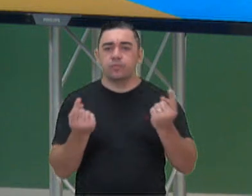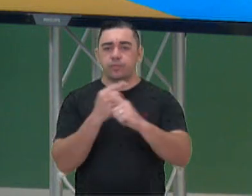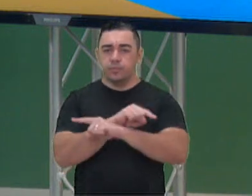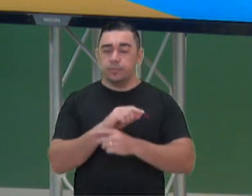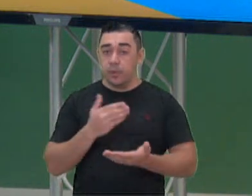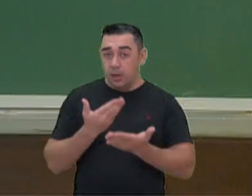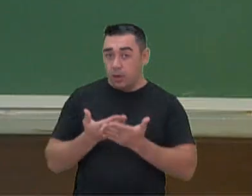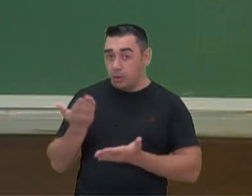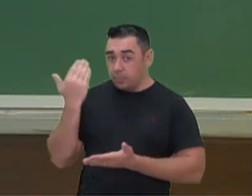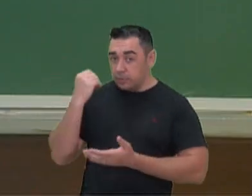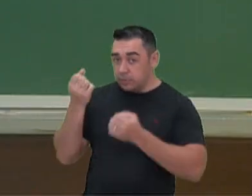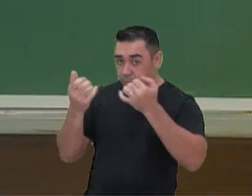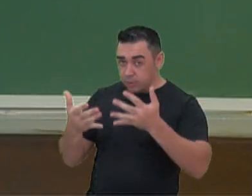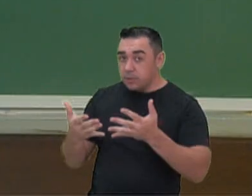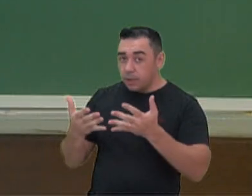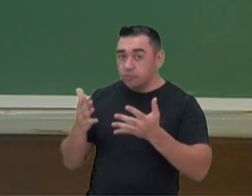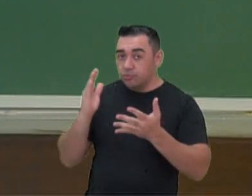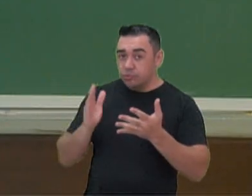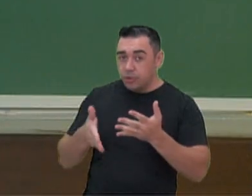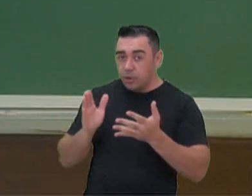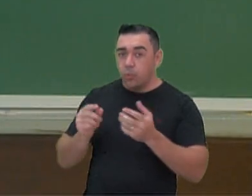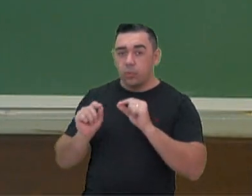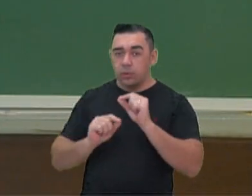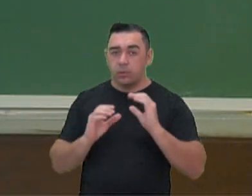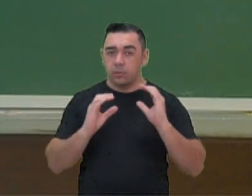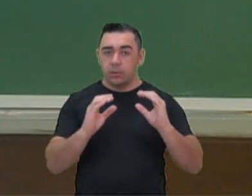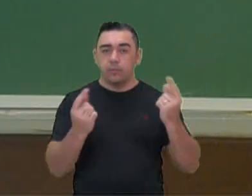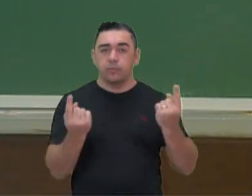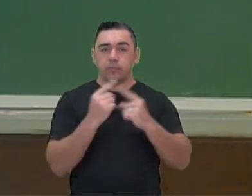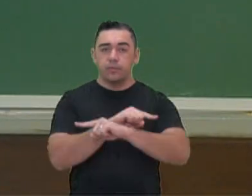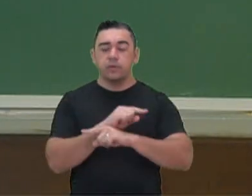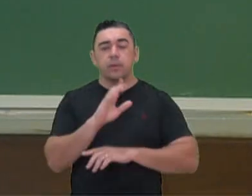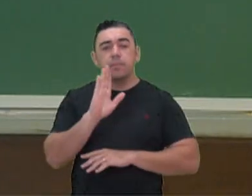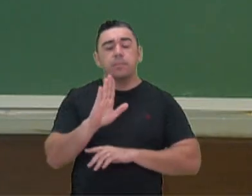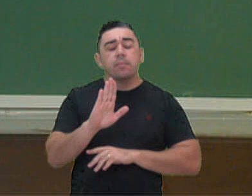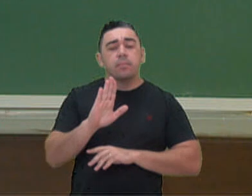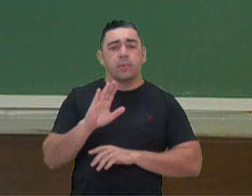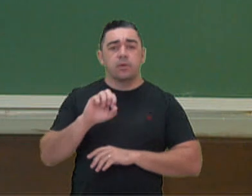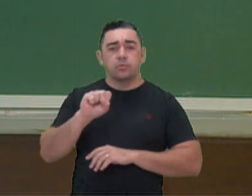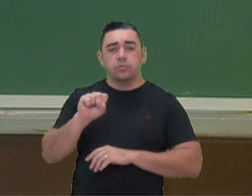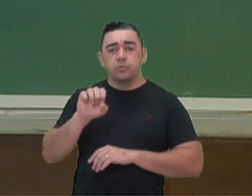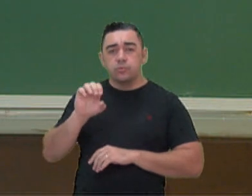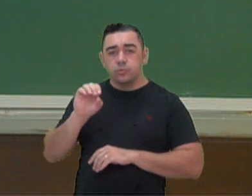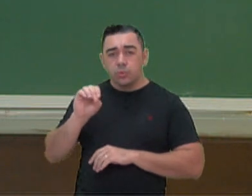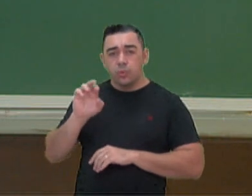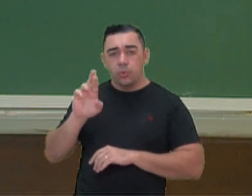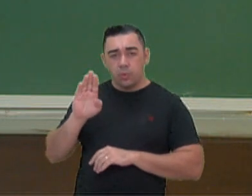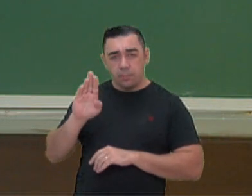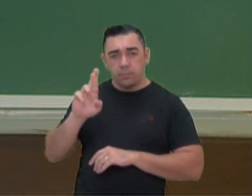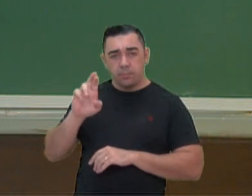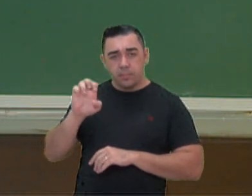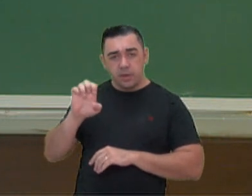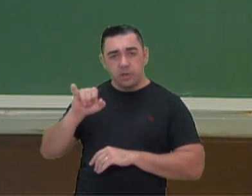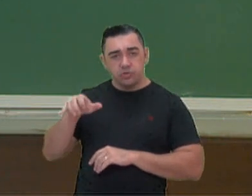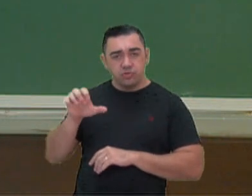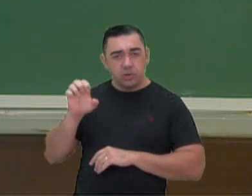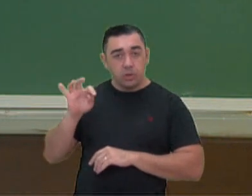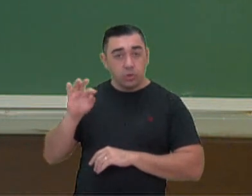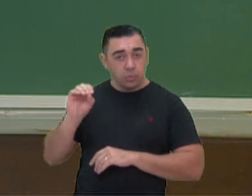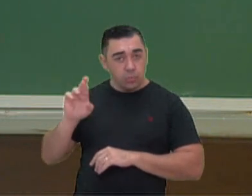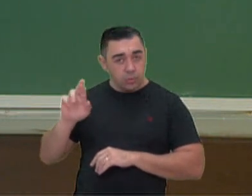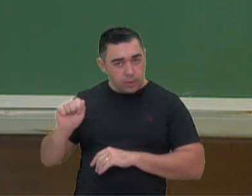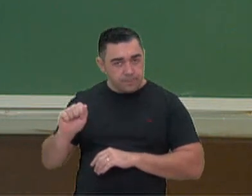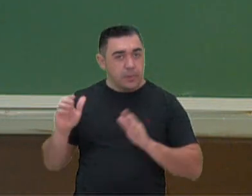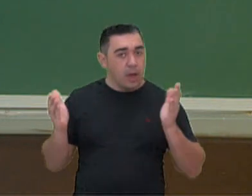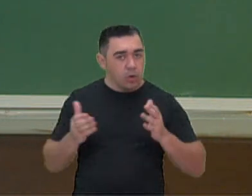Na aula passada a gente falou de função inversa, a gente falou mais da função sobrejetora. Hoje nós vamos falar mais da